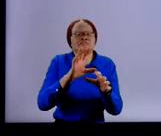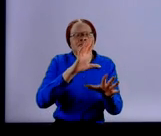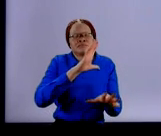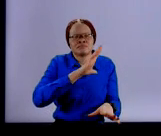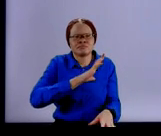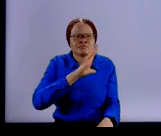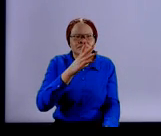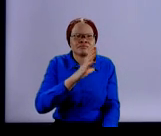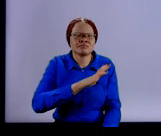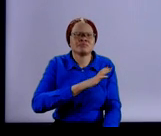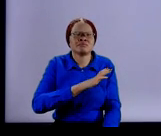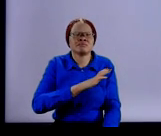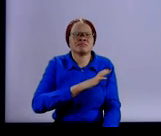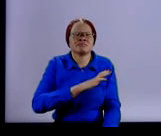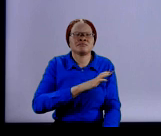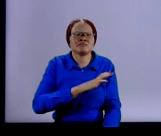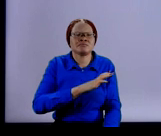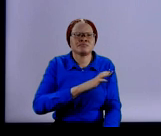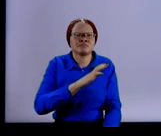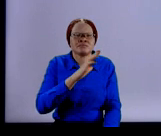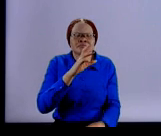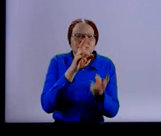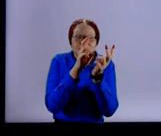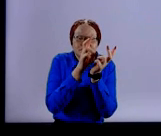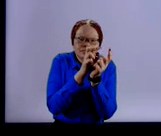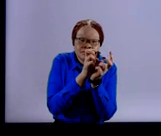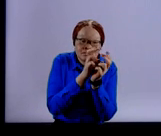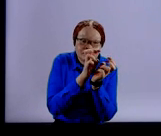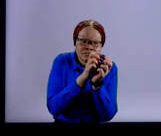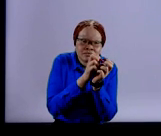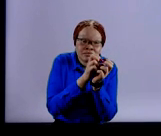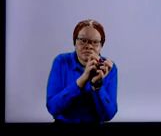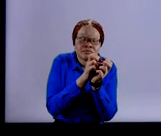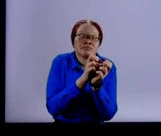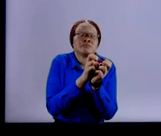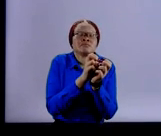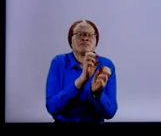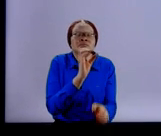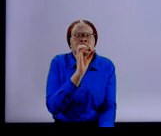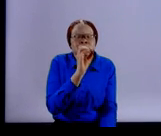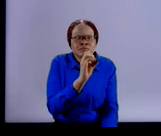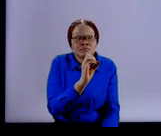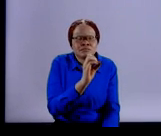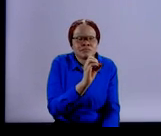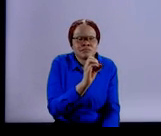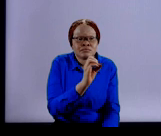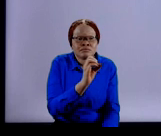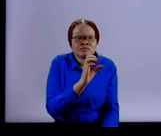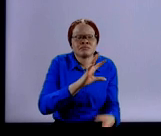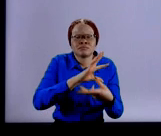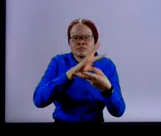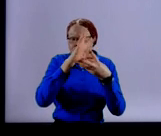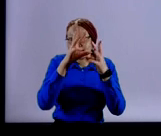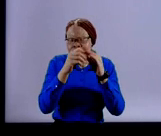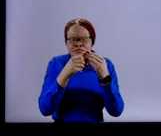daquele texto nós temos e o Rato o artigo é